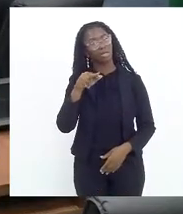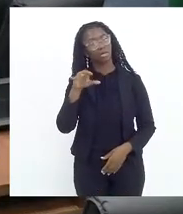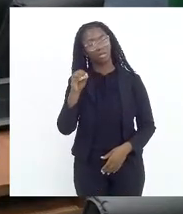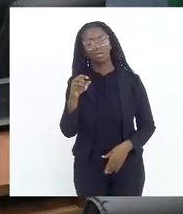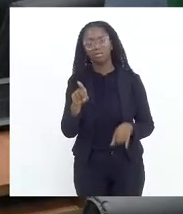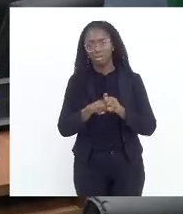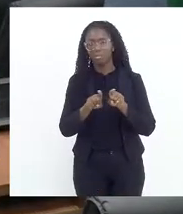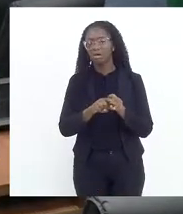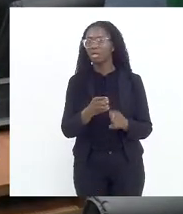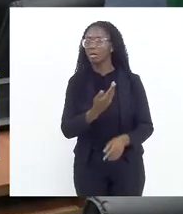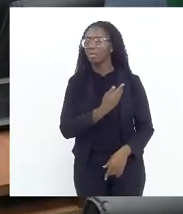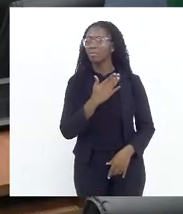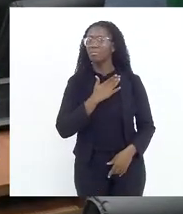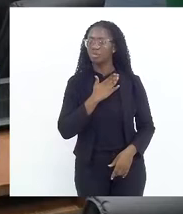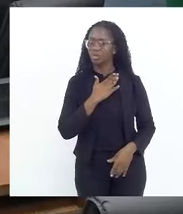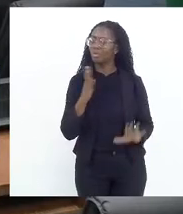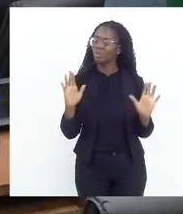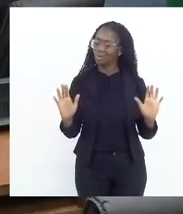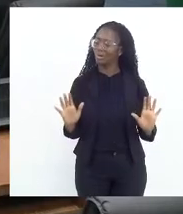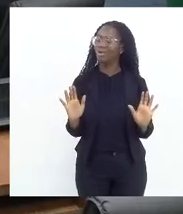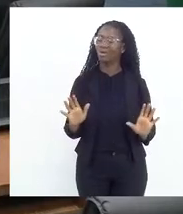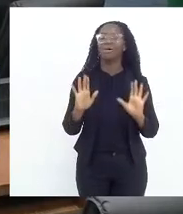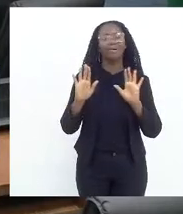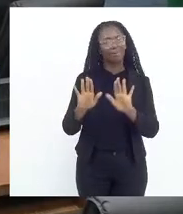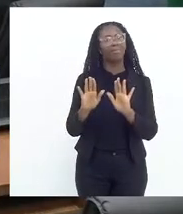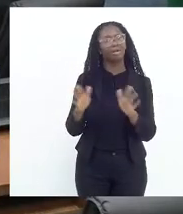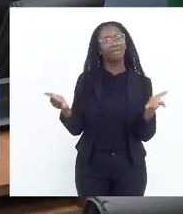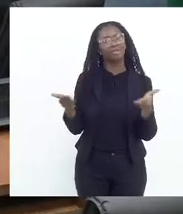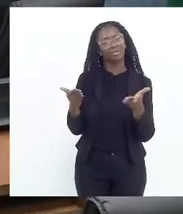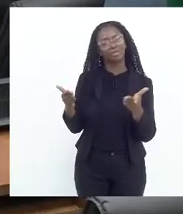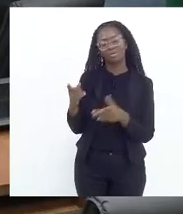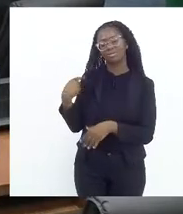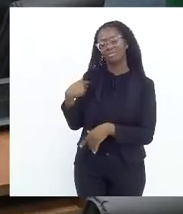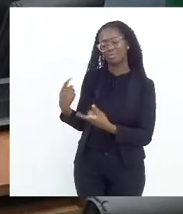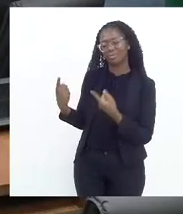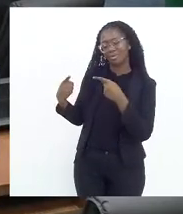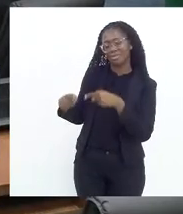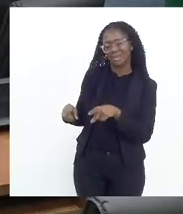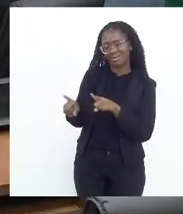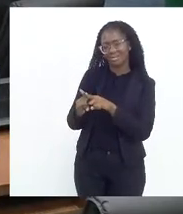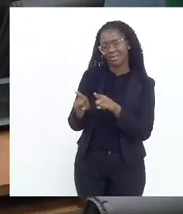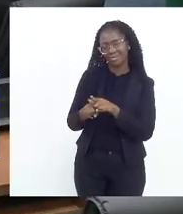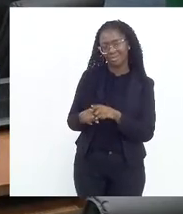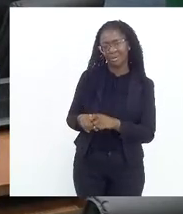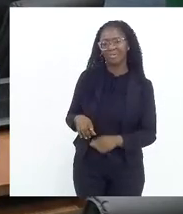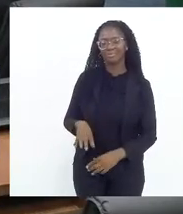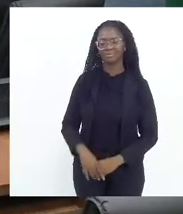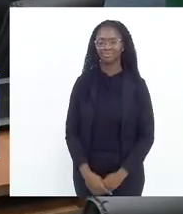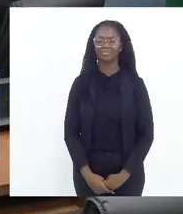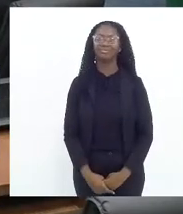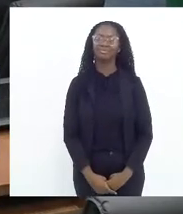é meu parceiro ecoespiritual, mas nesse caso eu voto com a divergência do deputado Luiz Paulo.